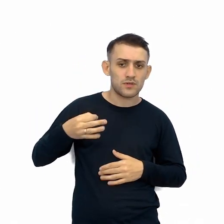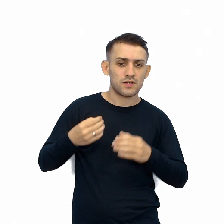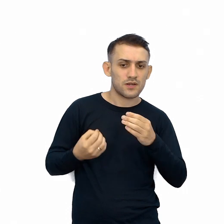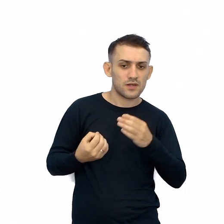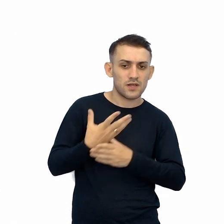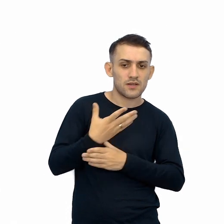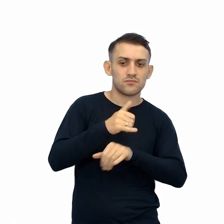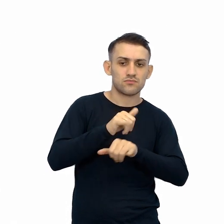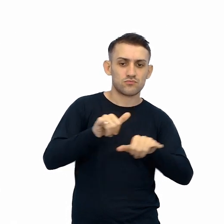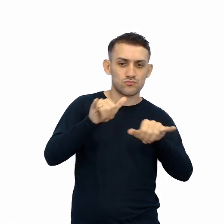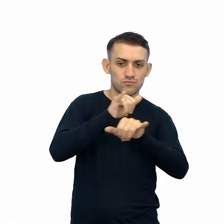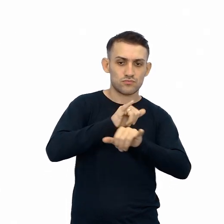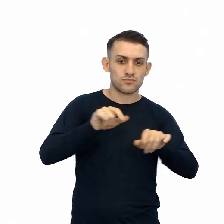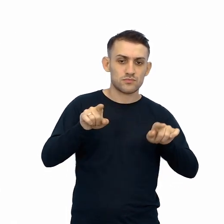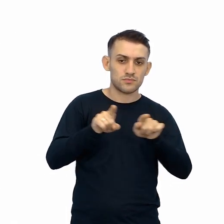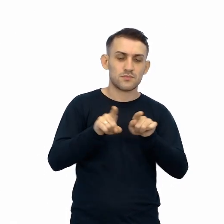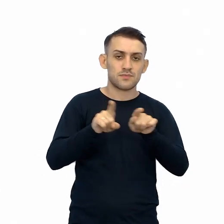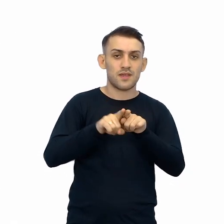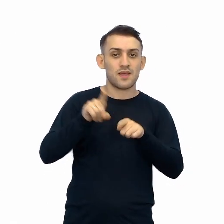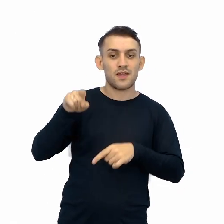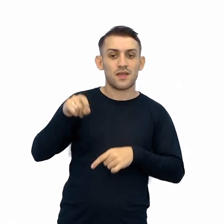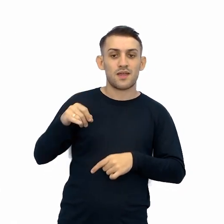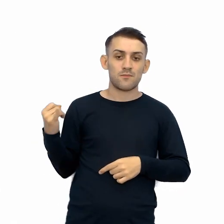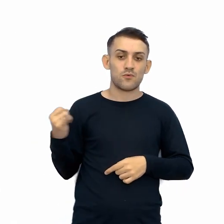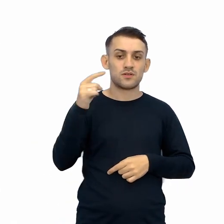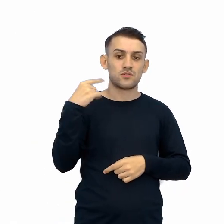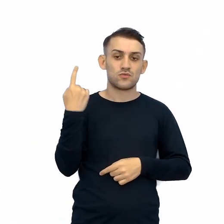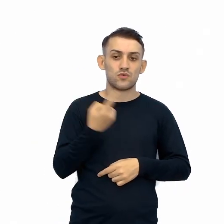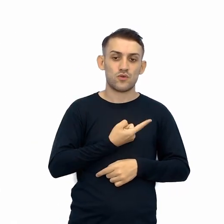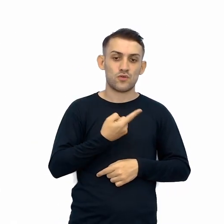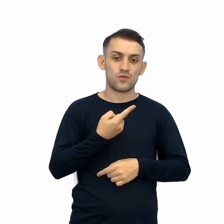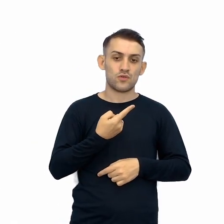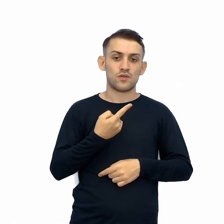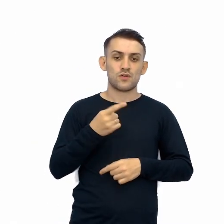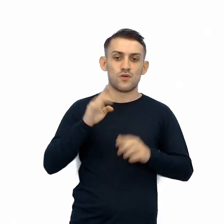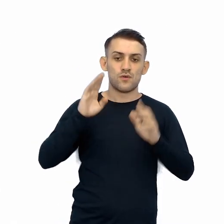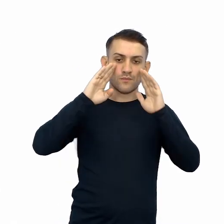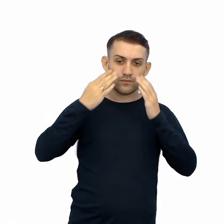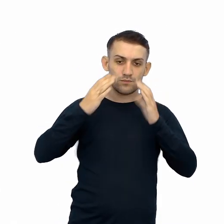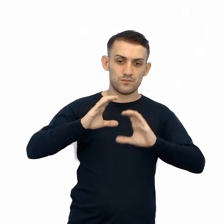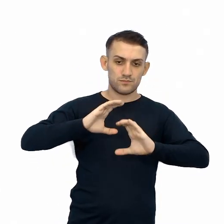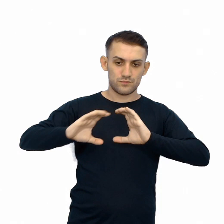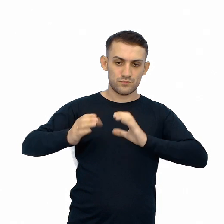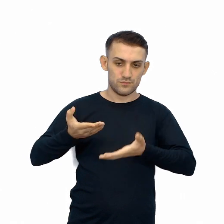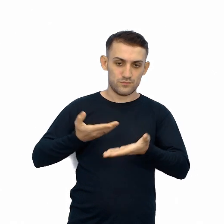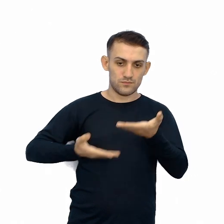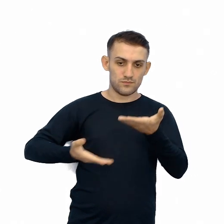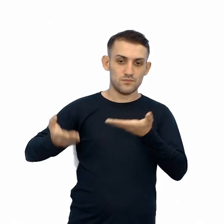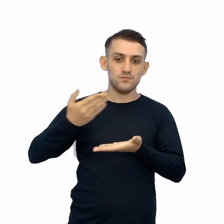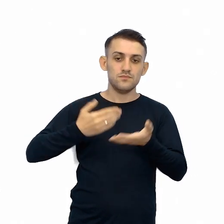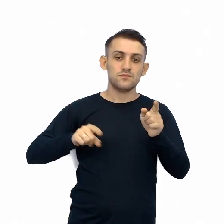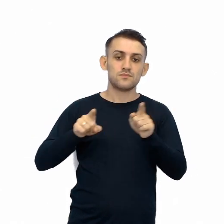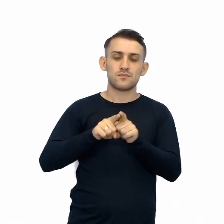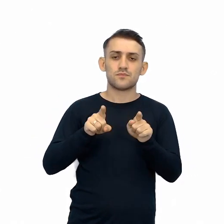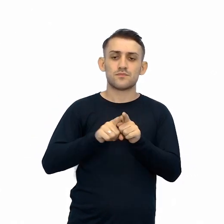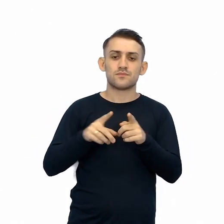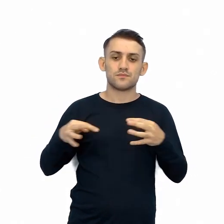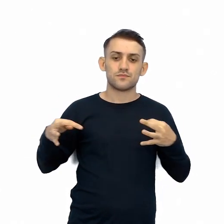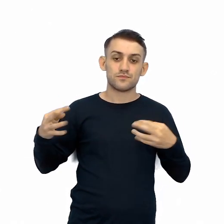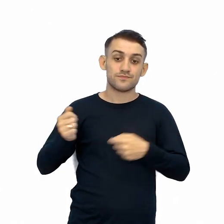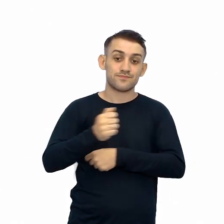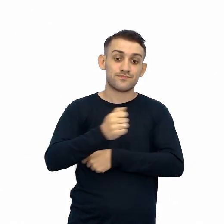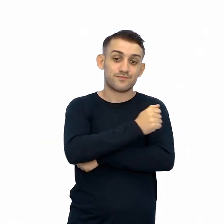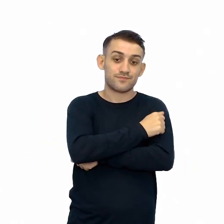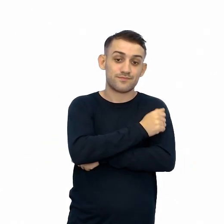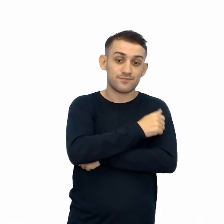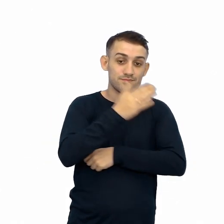de notícias. E é importante compartilhar o propósito comunicativo também, ou seja, que os estudantes saibam desde